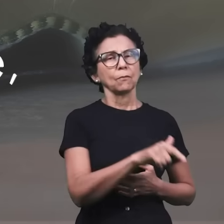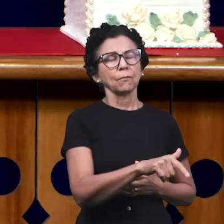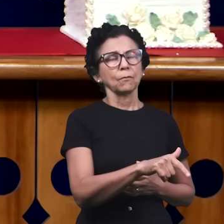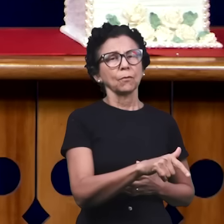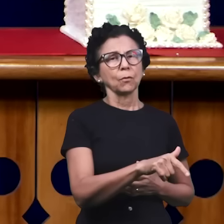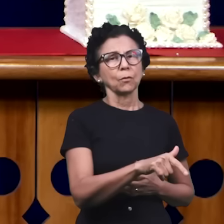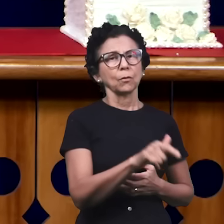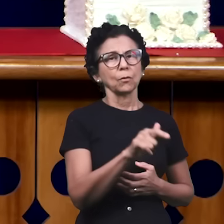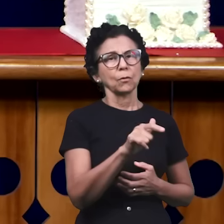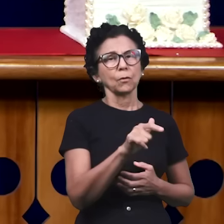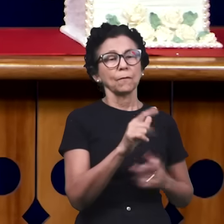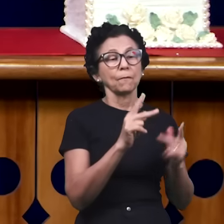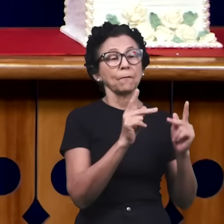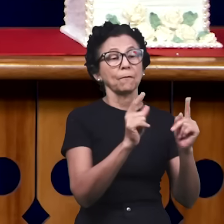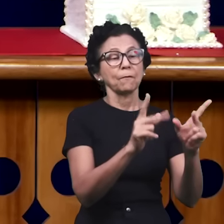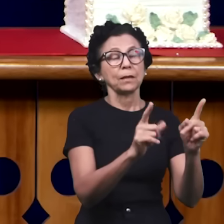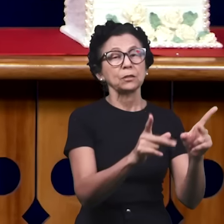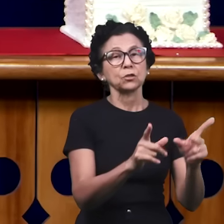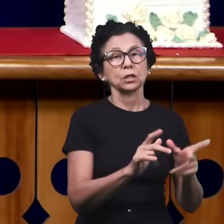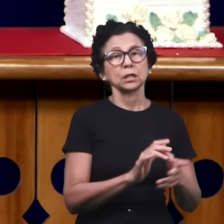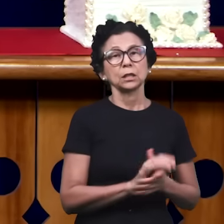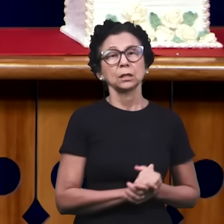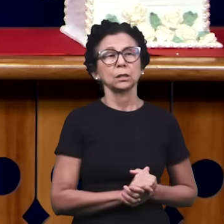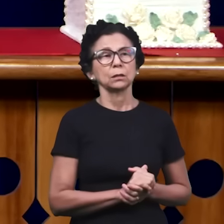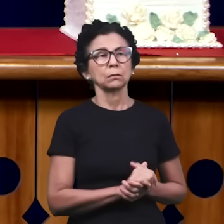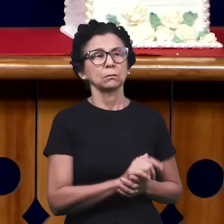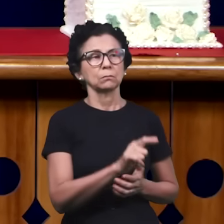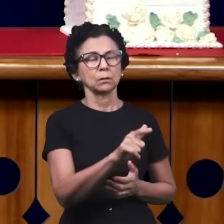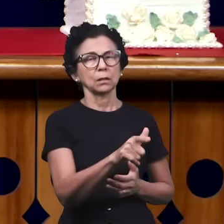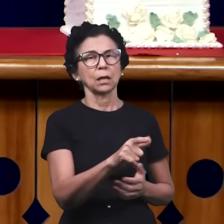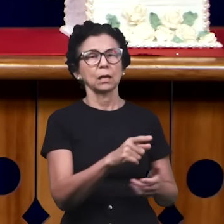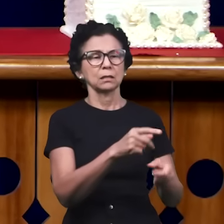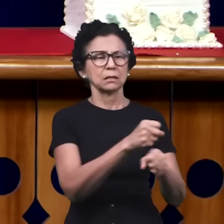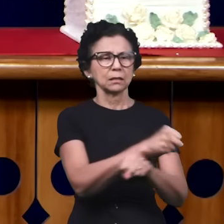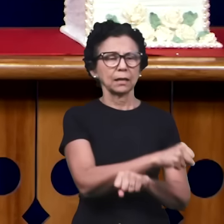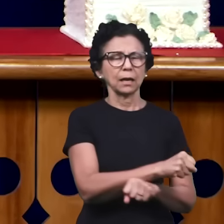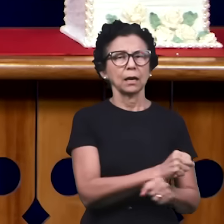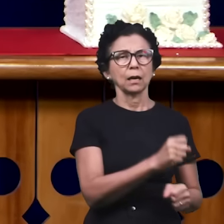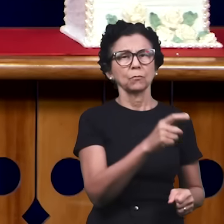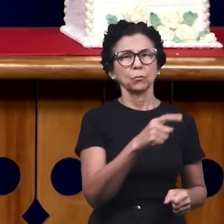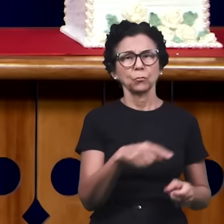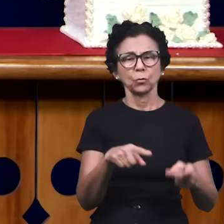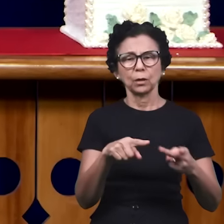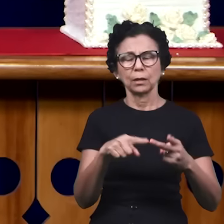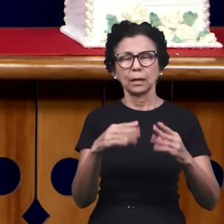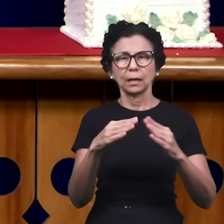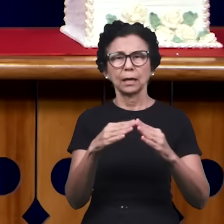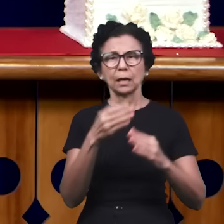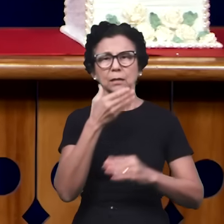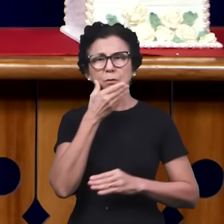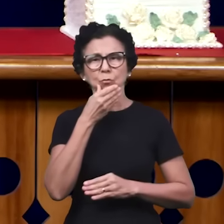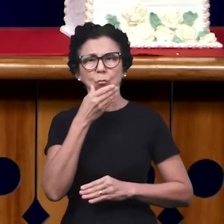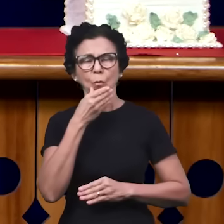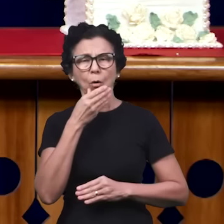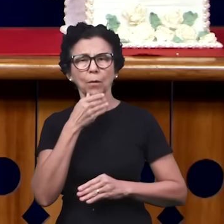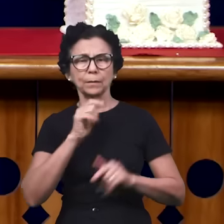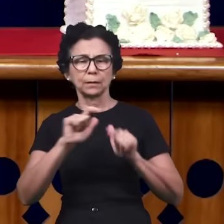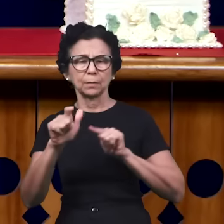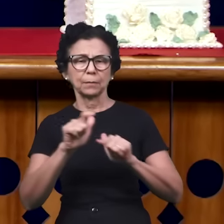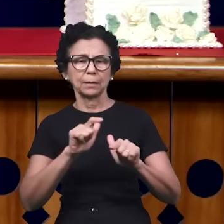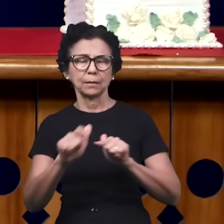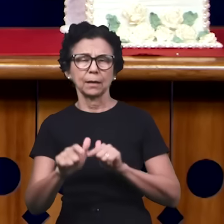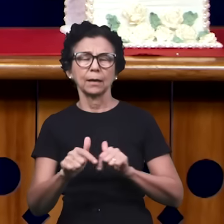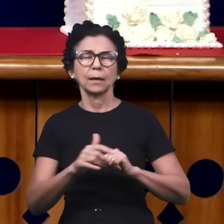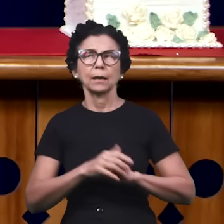família. Ele passou pela casa de Potifar, depois ele foi ser prisioneiro ali com Faraó, depois ele foi